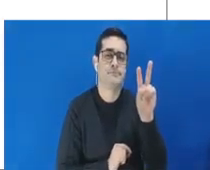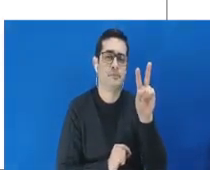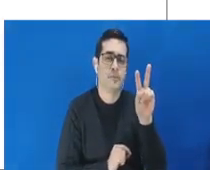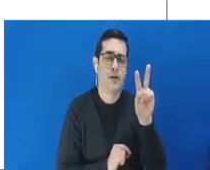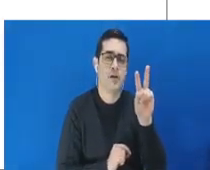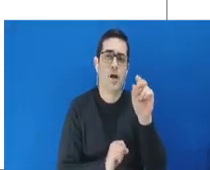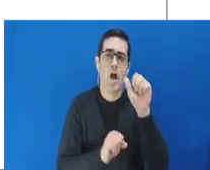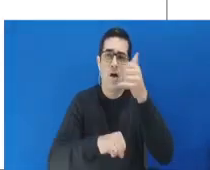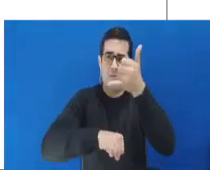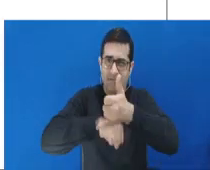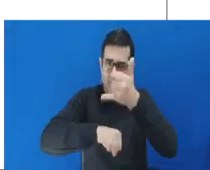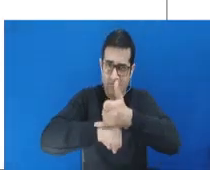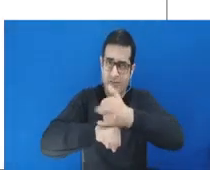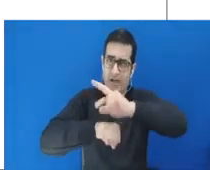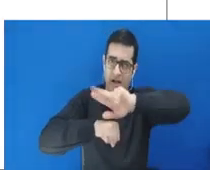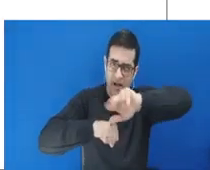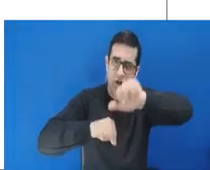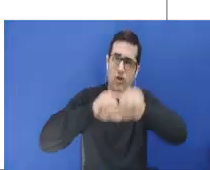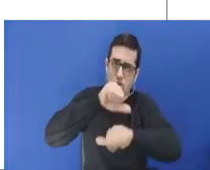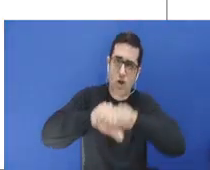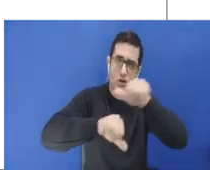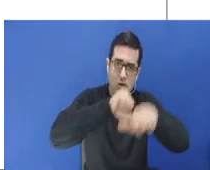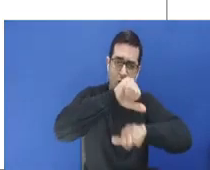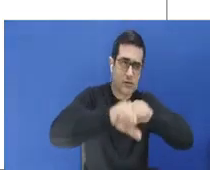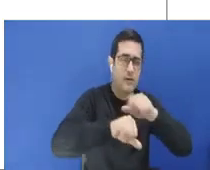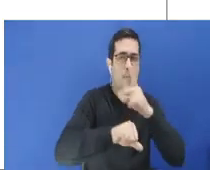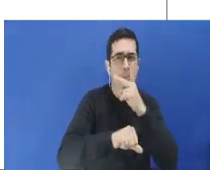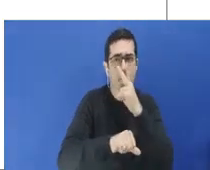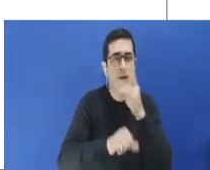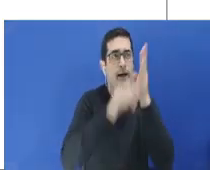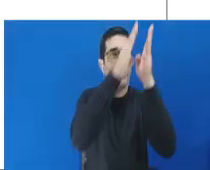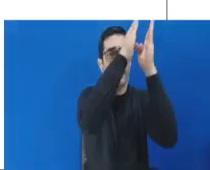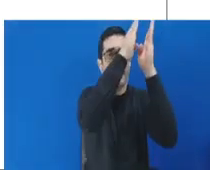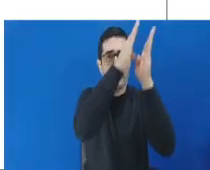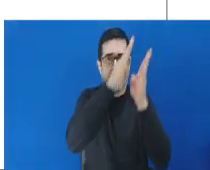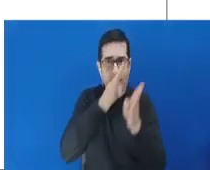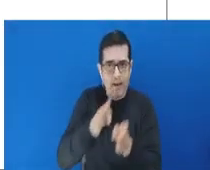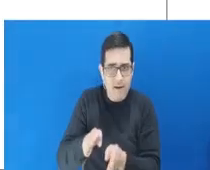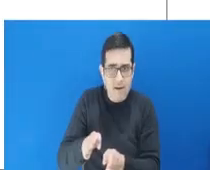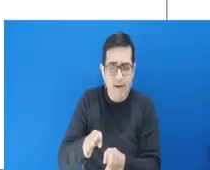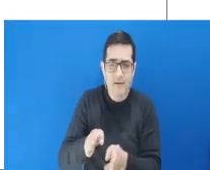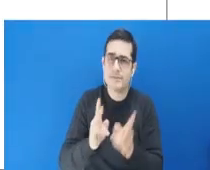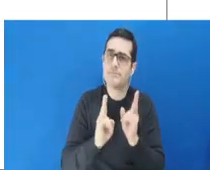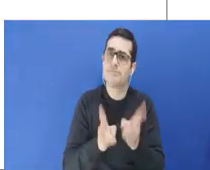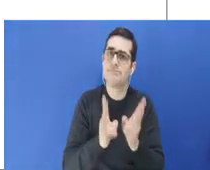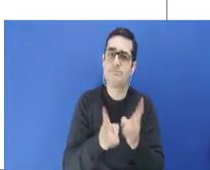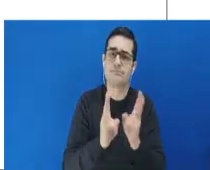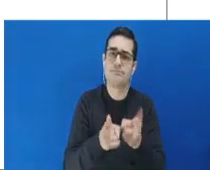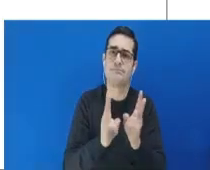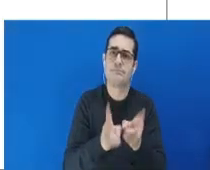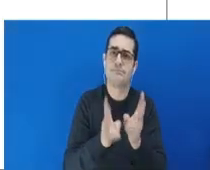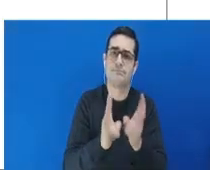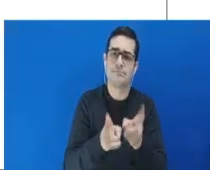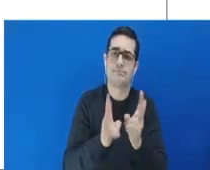a inclinação permanece sendo a mesma, ó. Eu não tenho, né, um ângulo formado, eles são